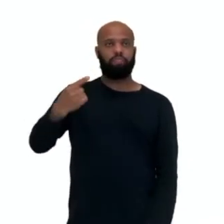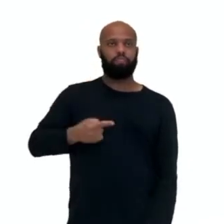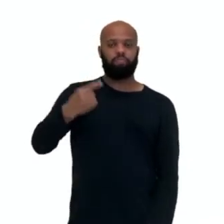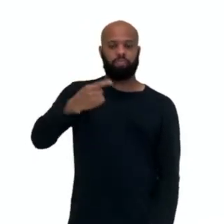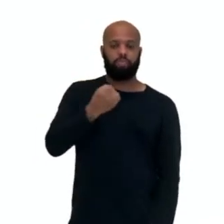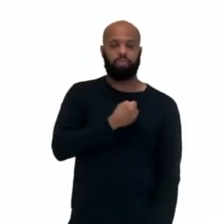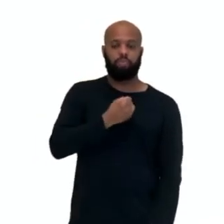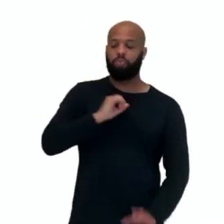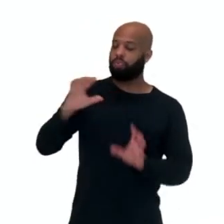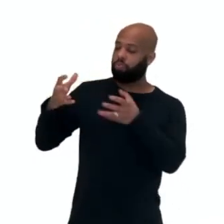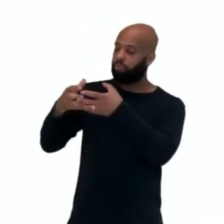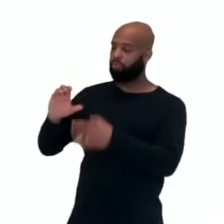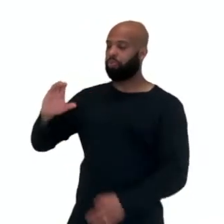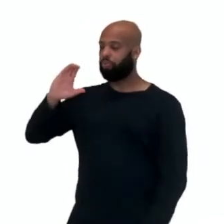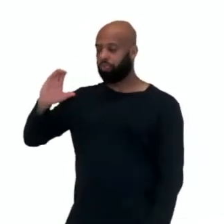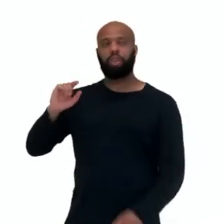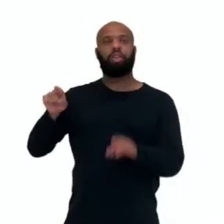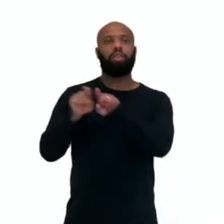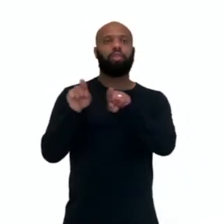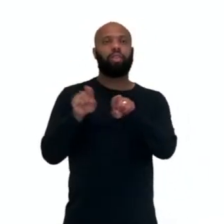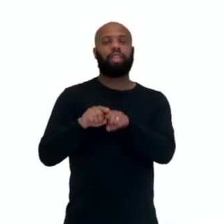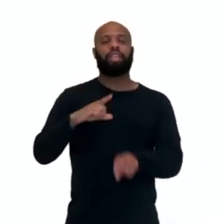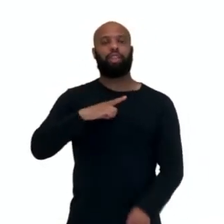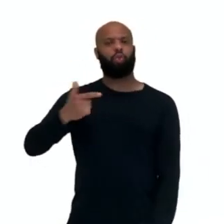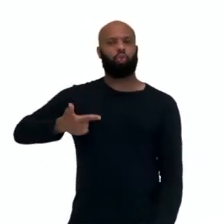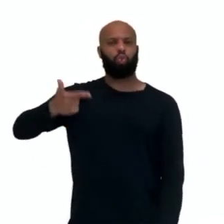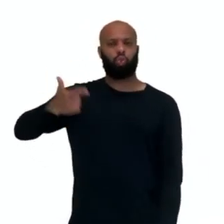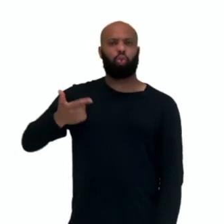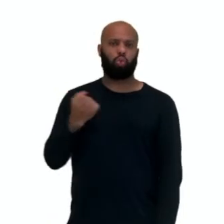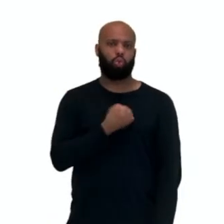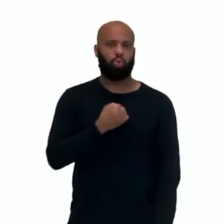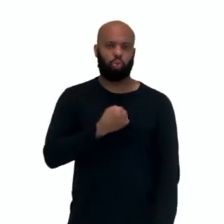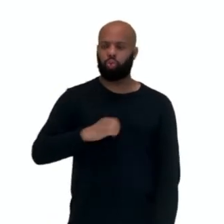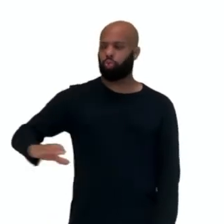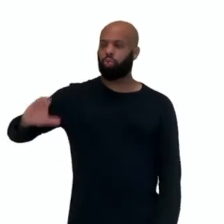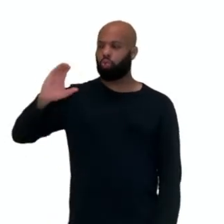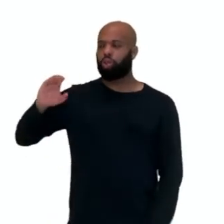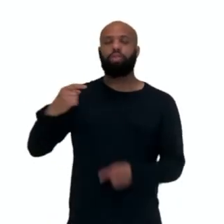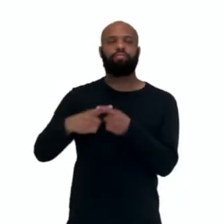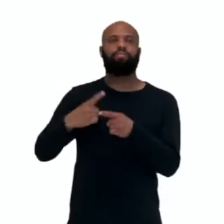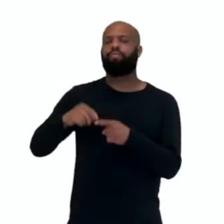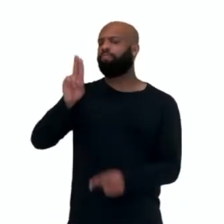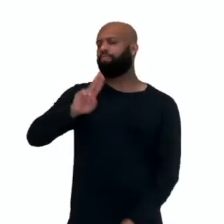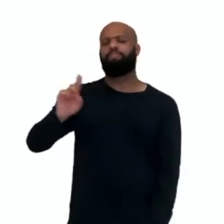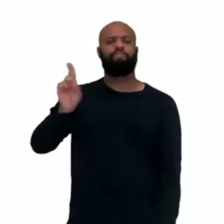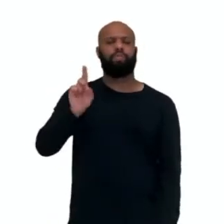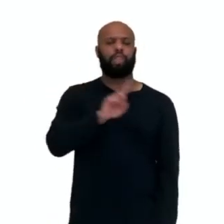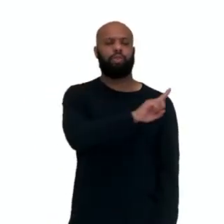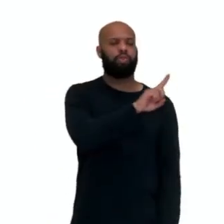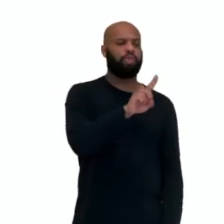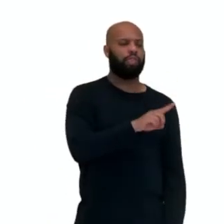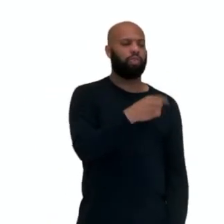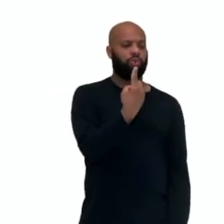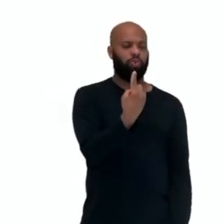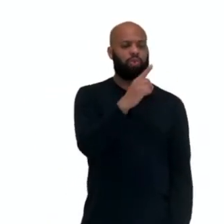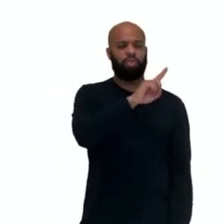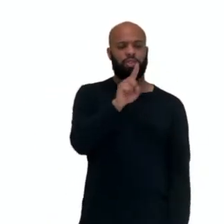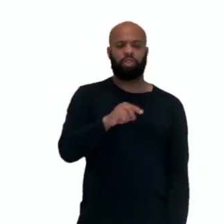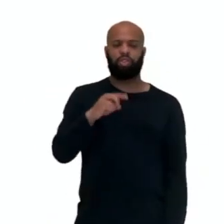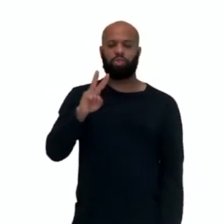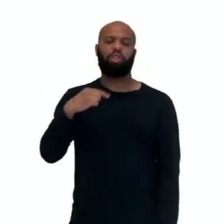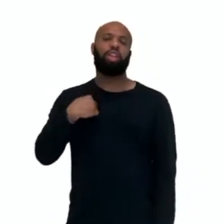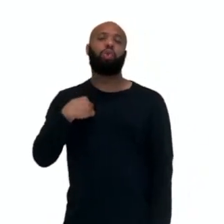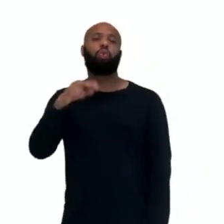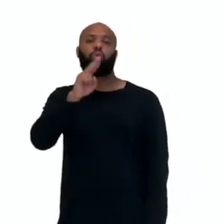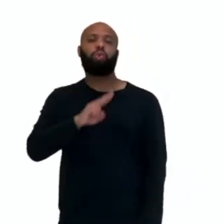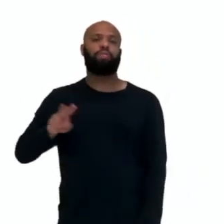número complexo. E temos o segundo número complexo, em vez de eu usar Z1 e Z2, eu usei V, não tem